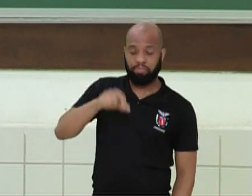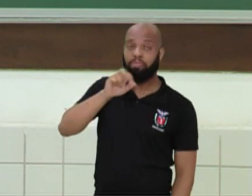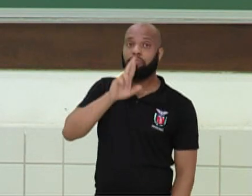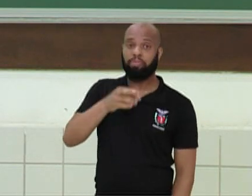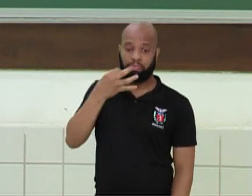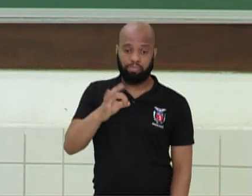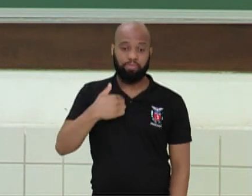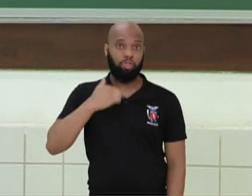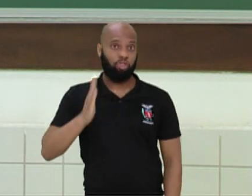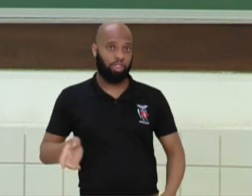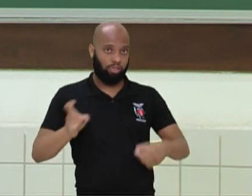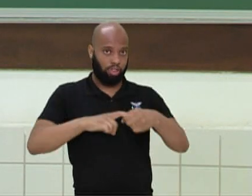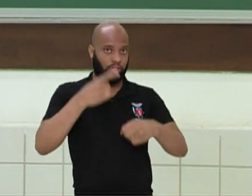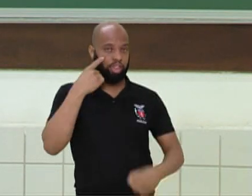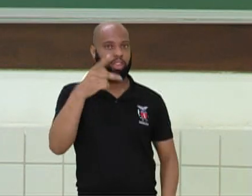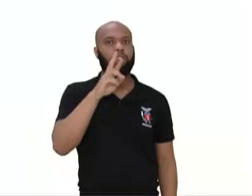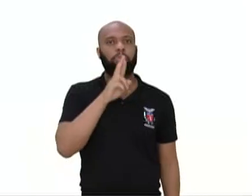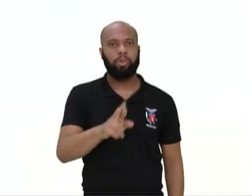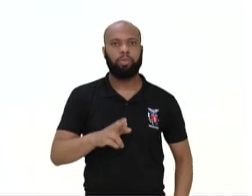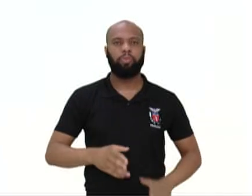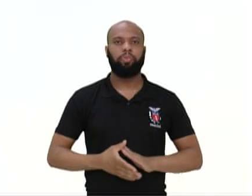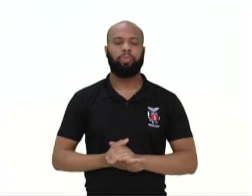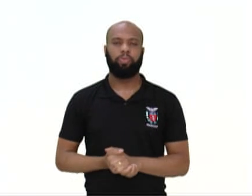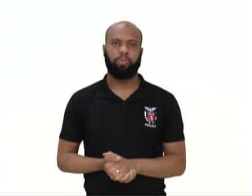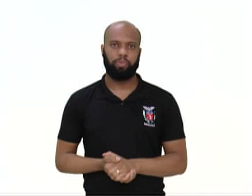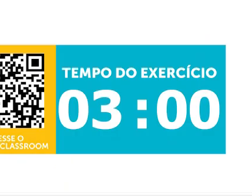Capriche, porque essa é muito fácil. Já voltamos.